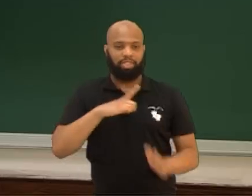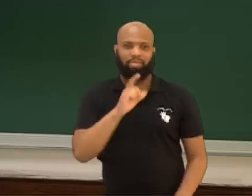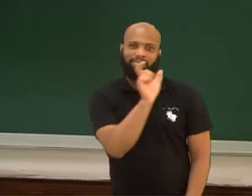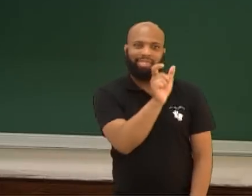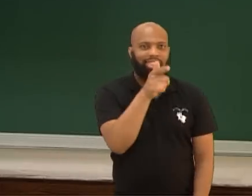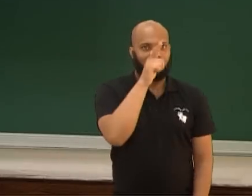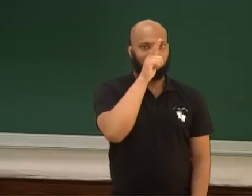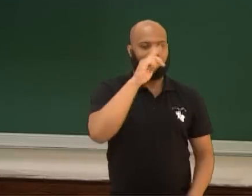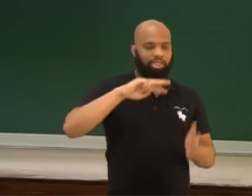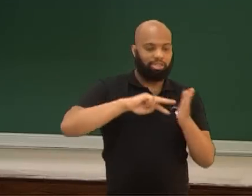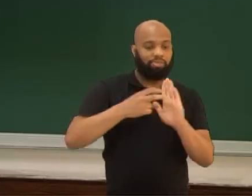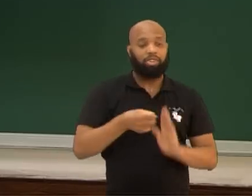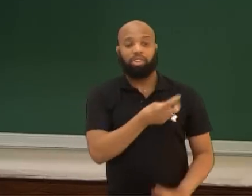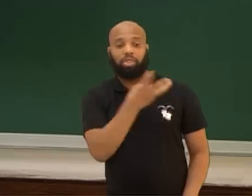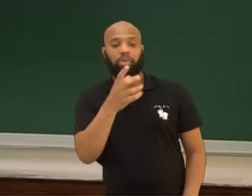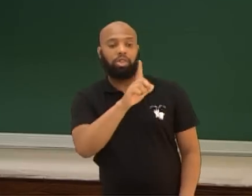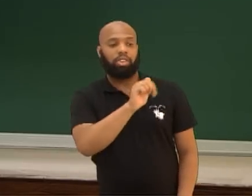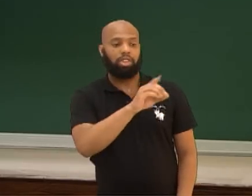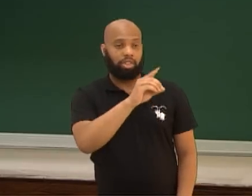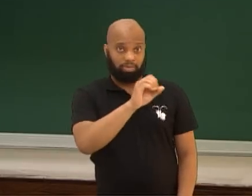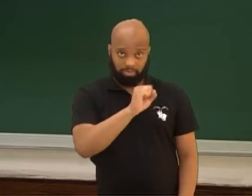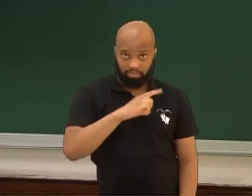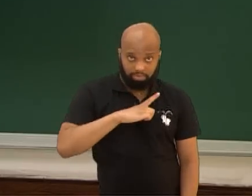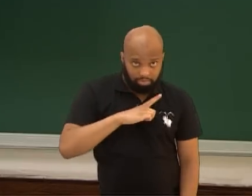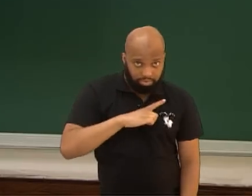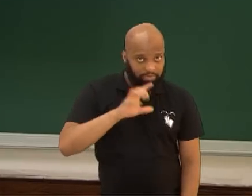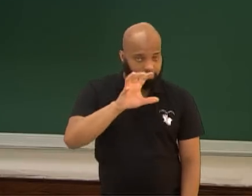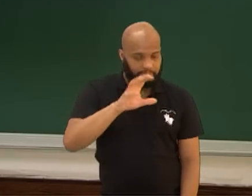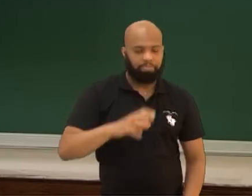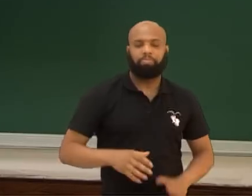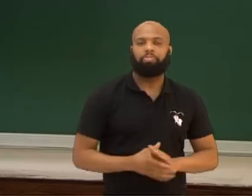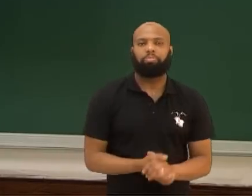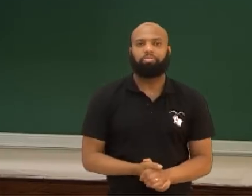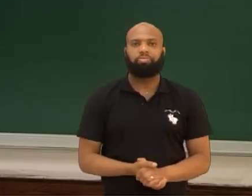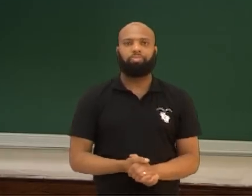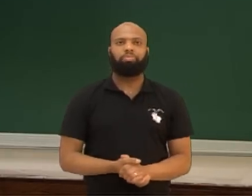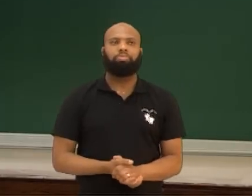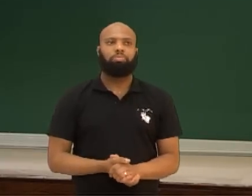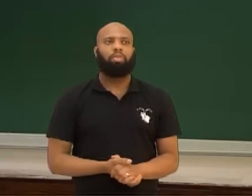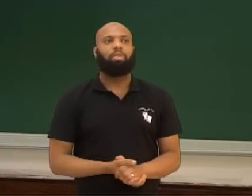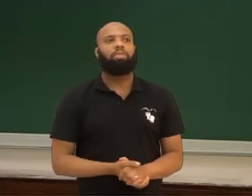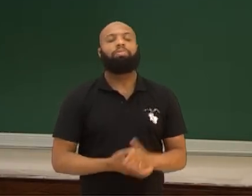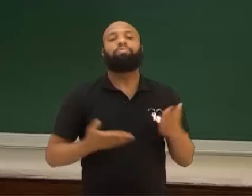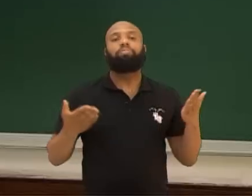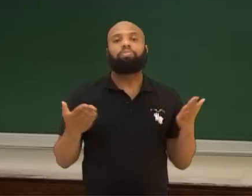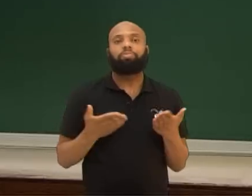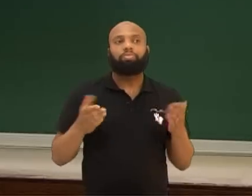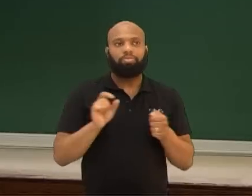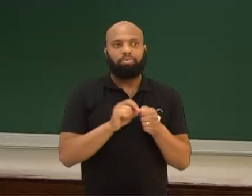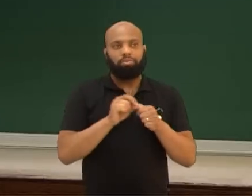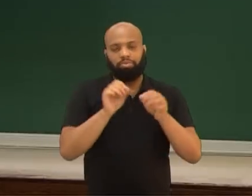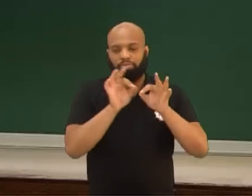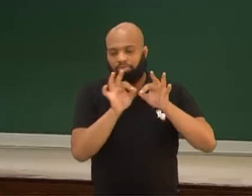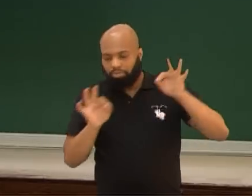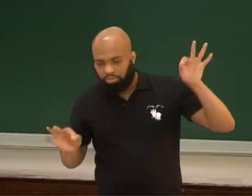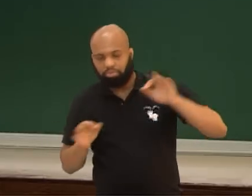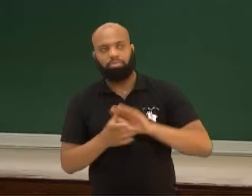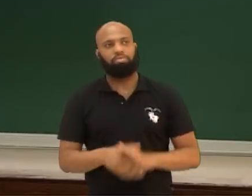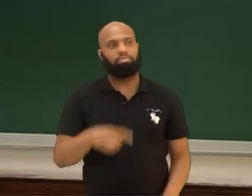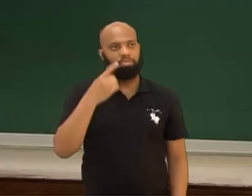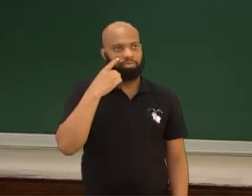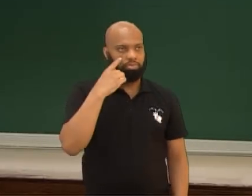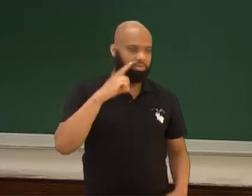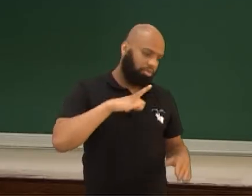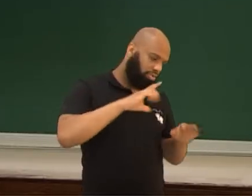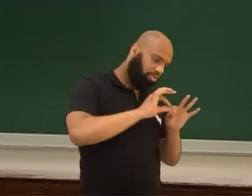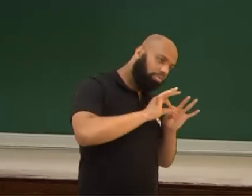que significa quantidade de lados que esse polígono possui. Né? Então, vamos traçar a diagonal. Então, escolhi esse aqui,